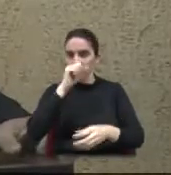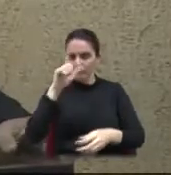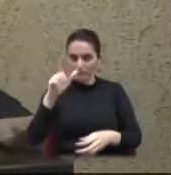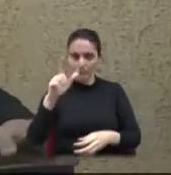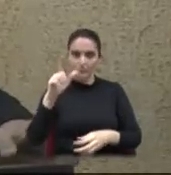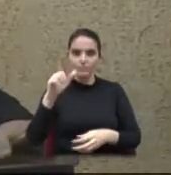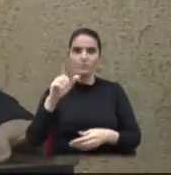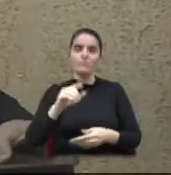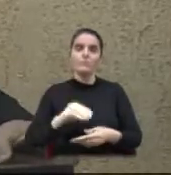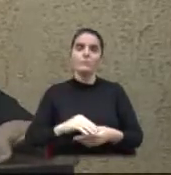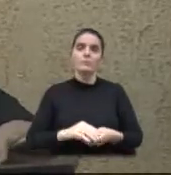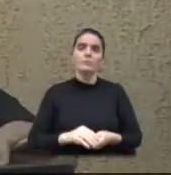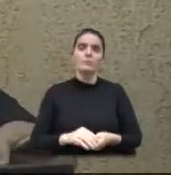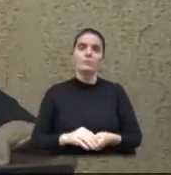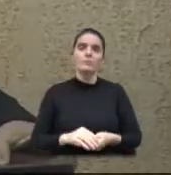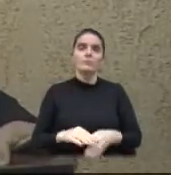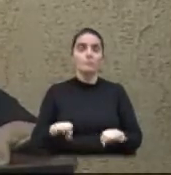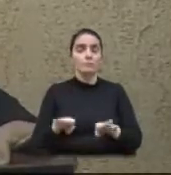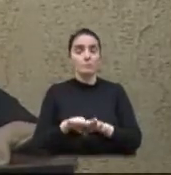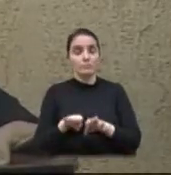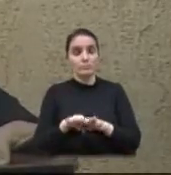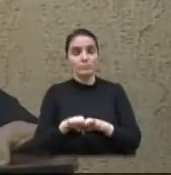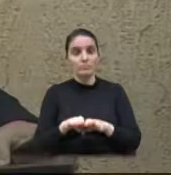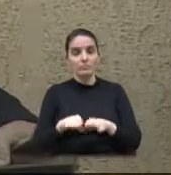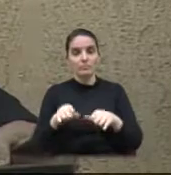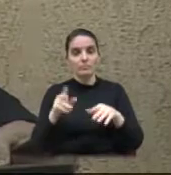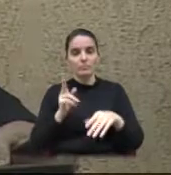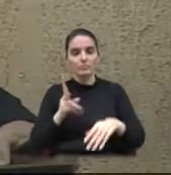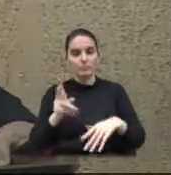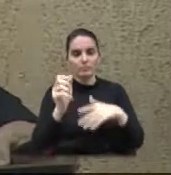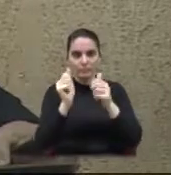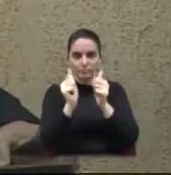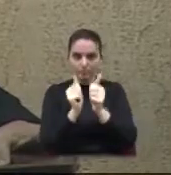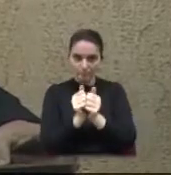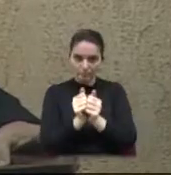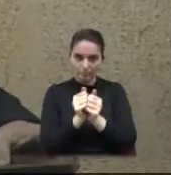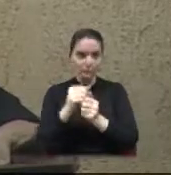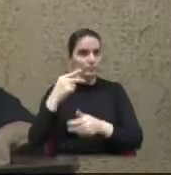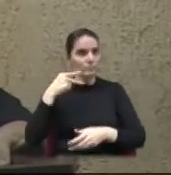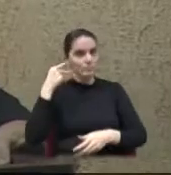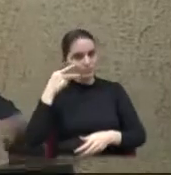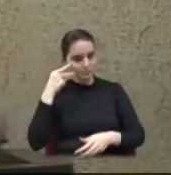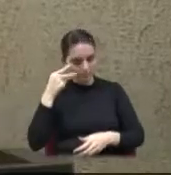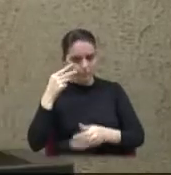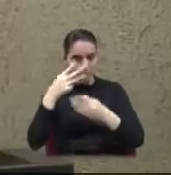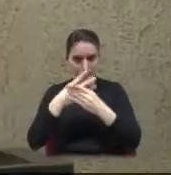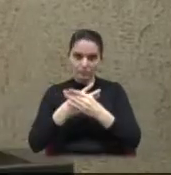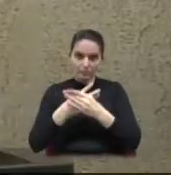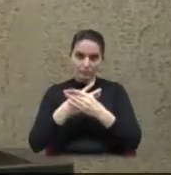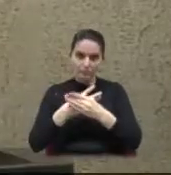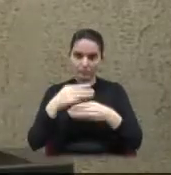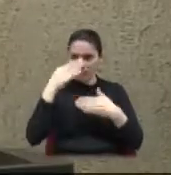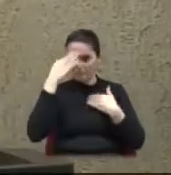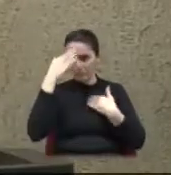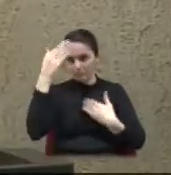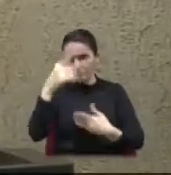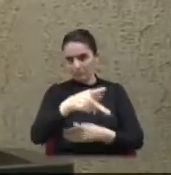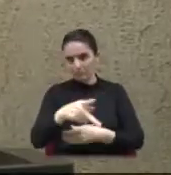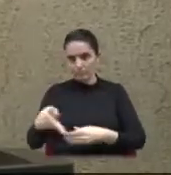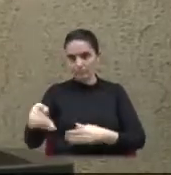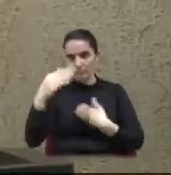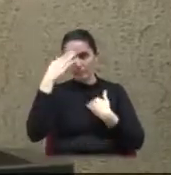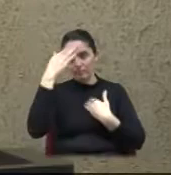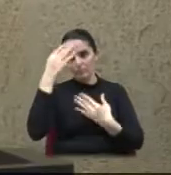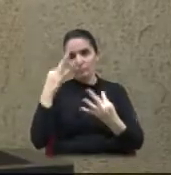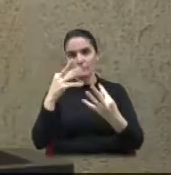e está intimamente ligada à nossa atividade aqui na Câmara Municipal. Obrigado, presidente, obrigado a